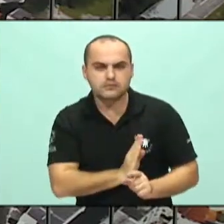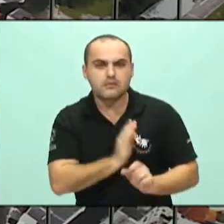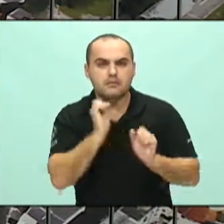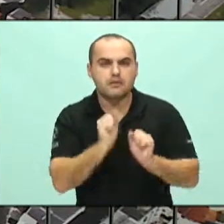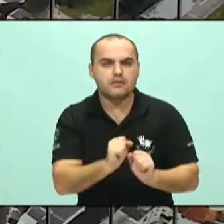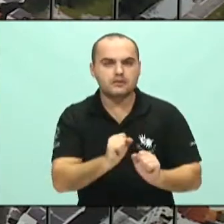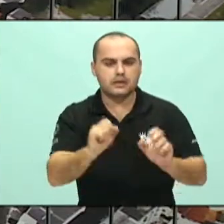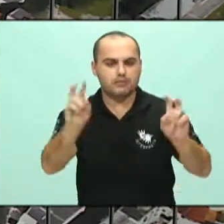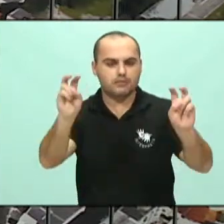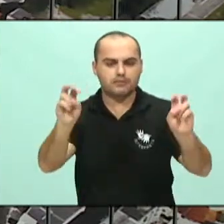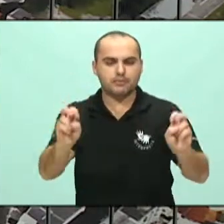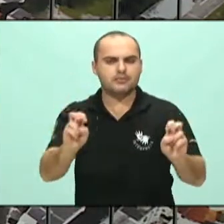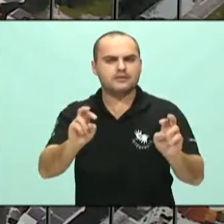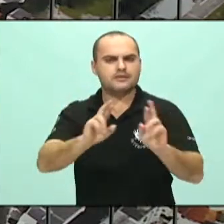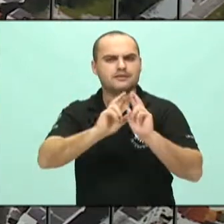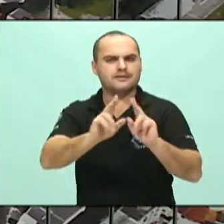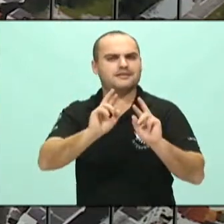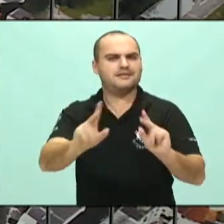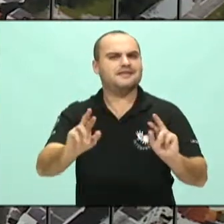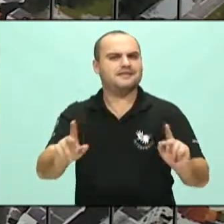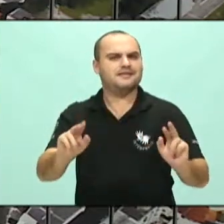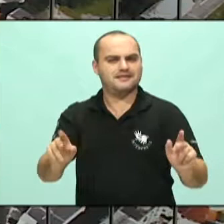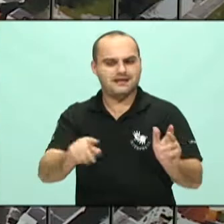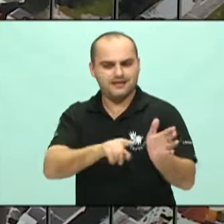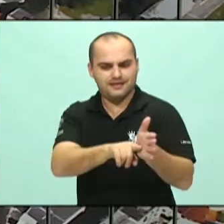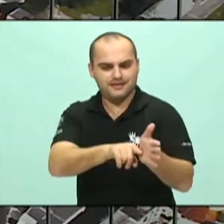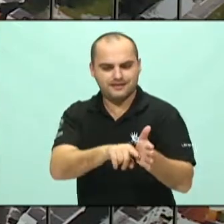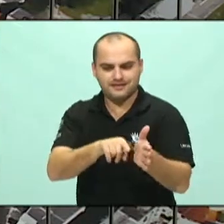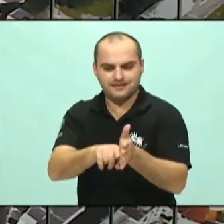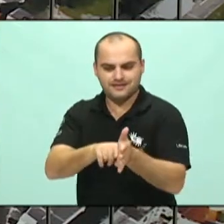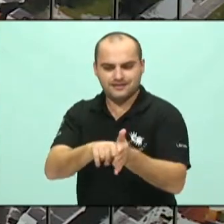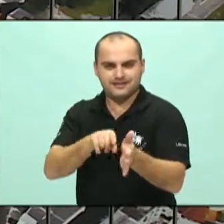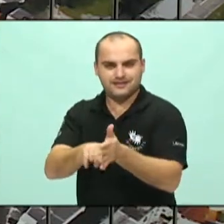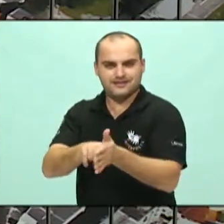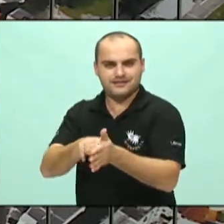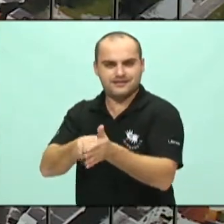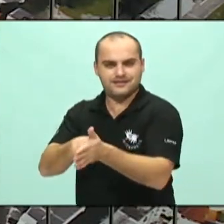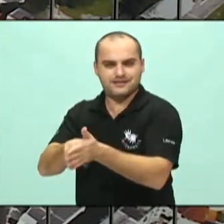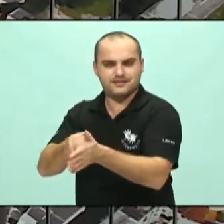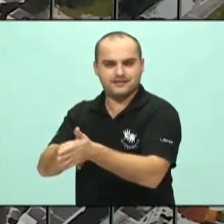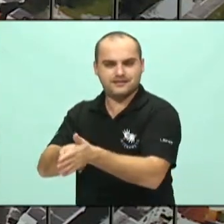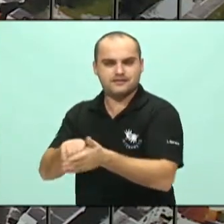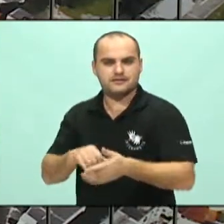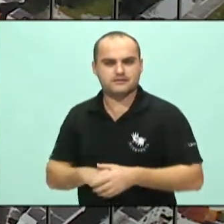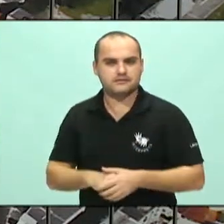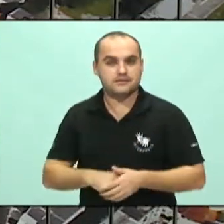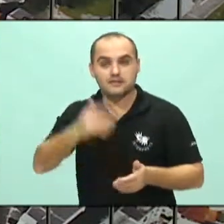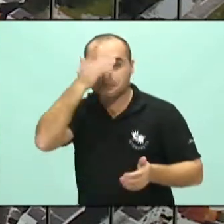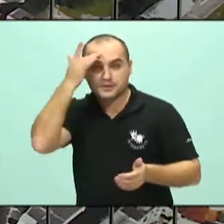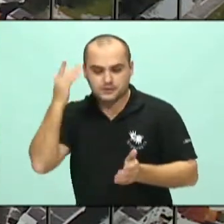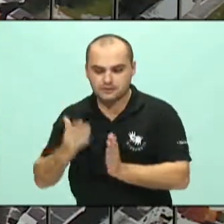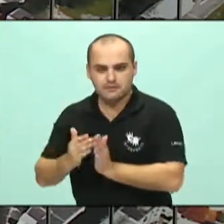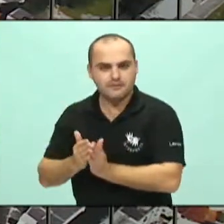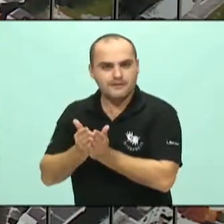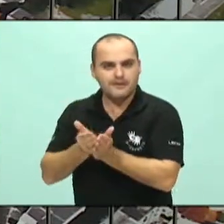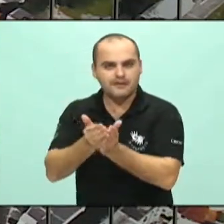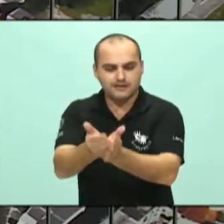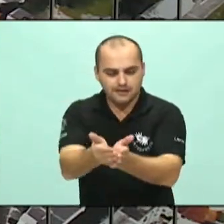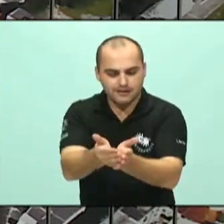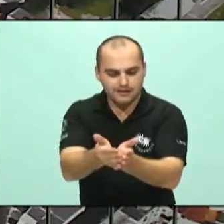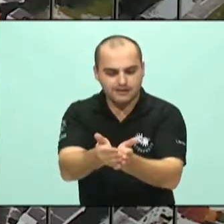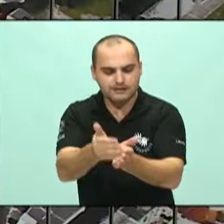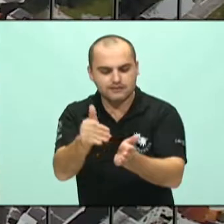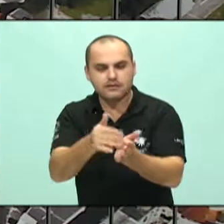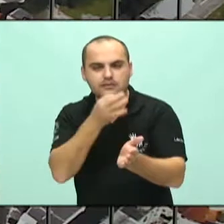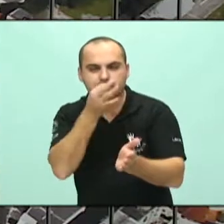mil maneiras, a partir do ponto de vista dos marinheiros, não é? A partir do